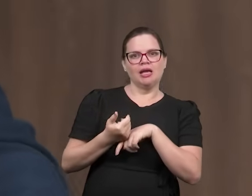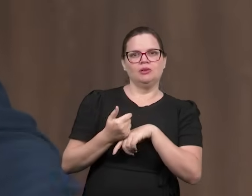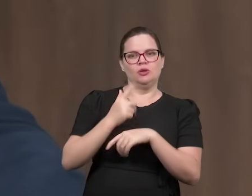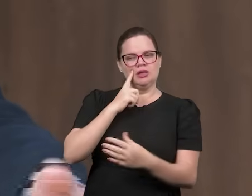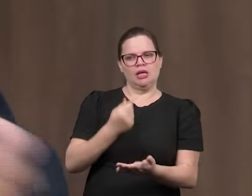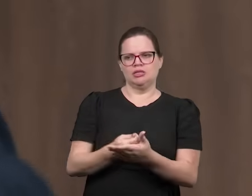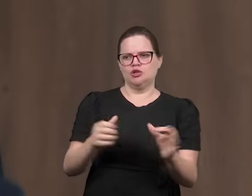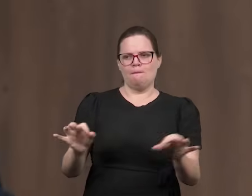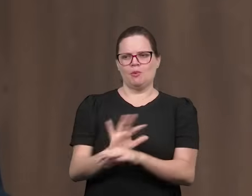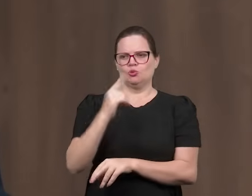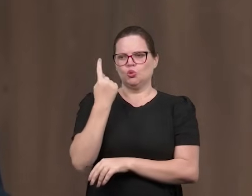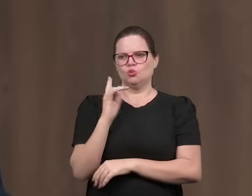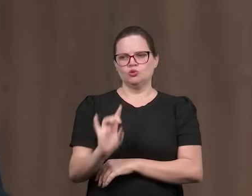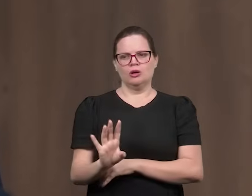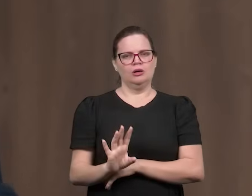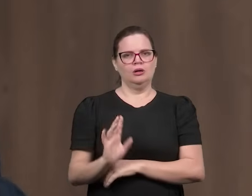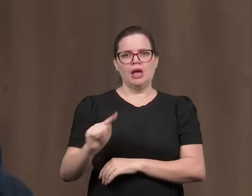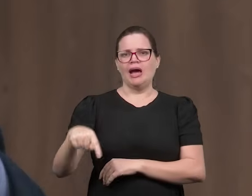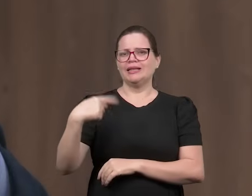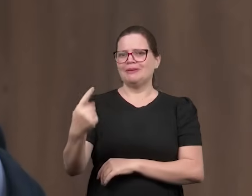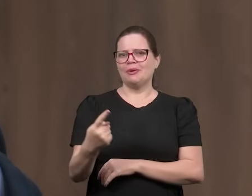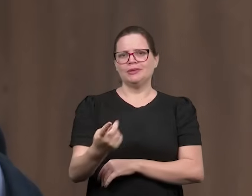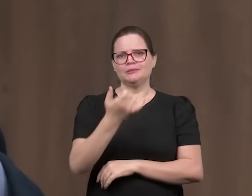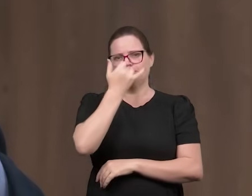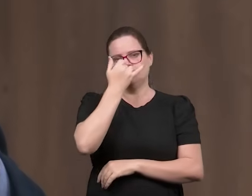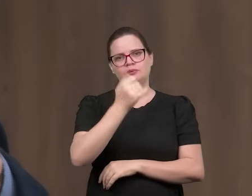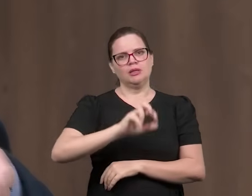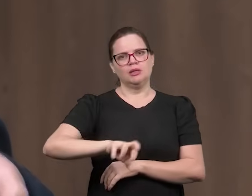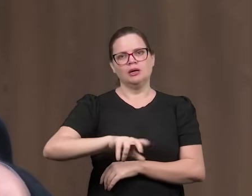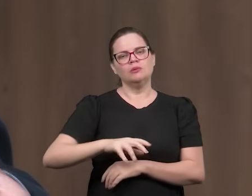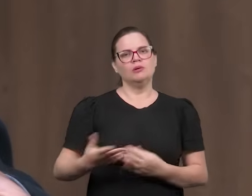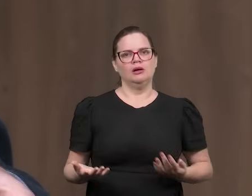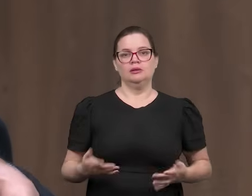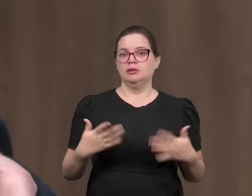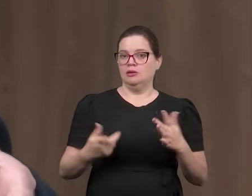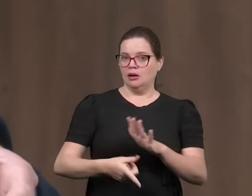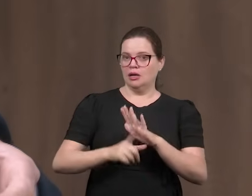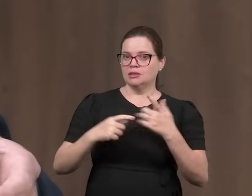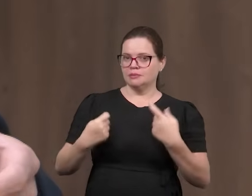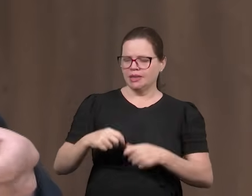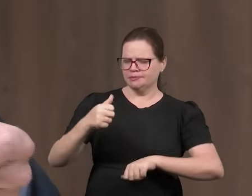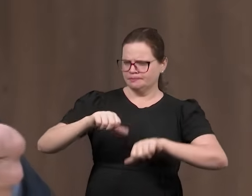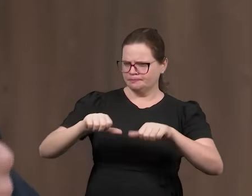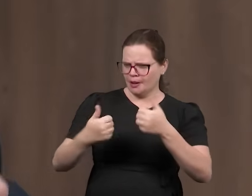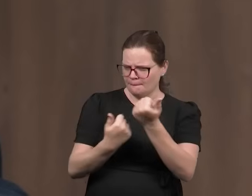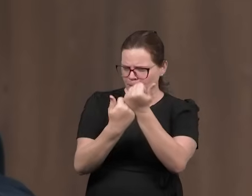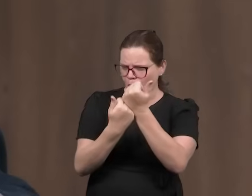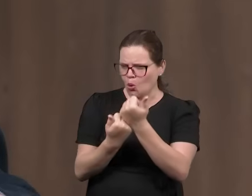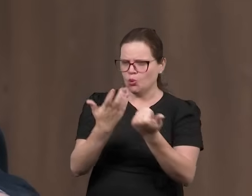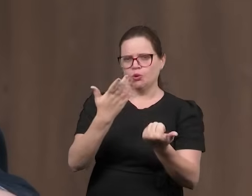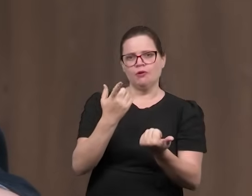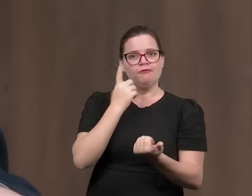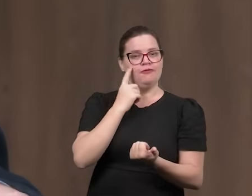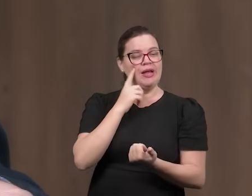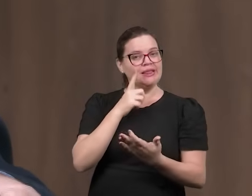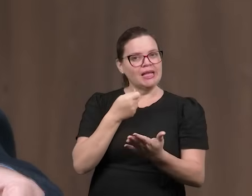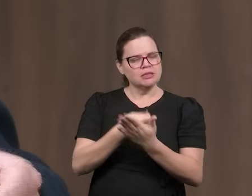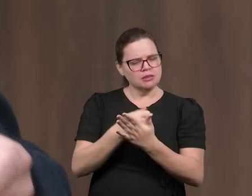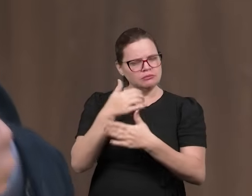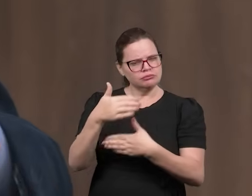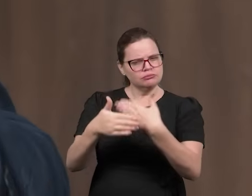aqui. E às vezes não é. Então, você subsidiar ele e não fazer escolhas